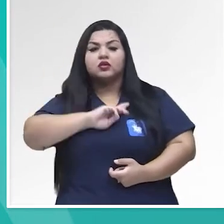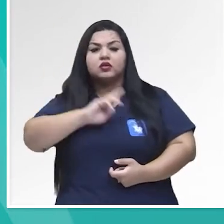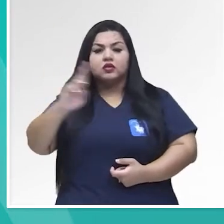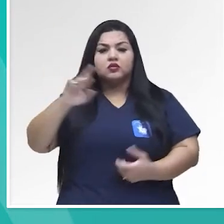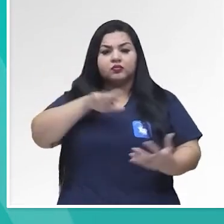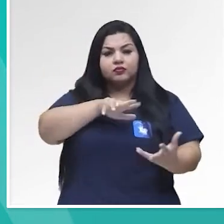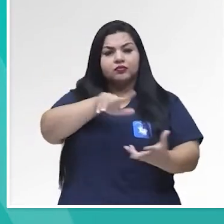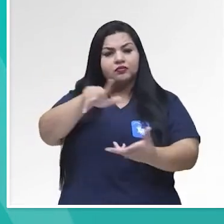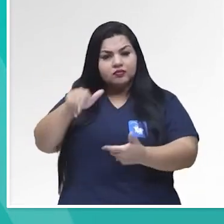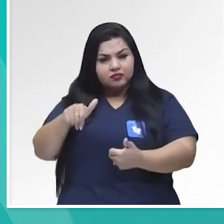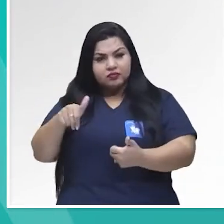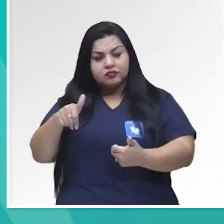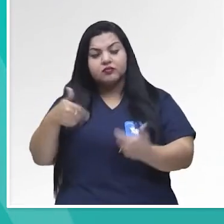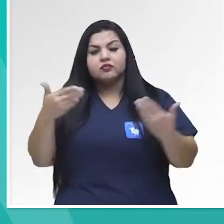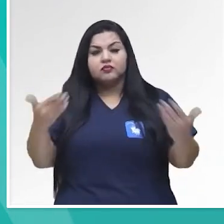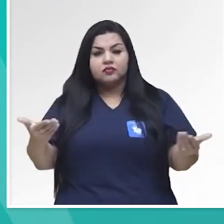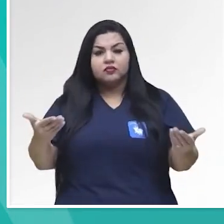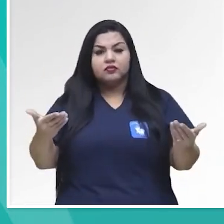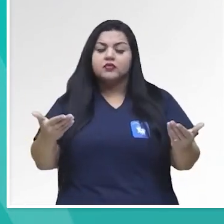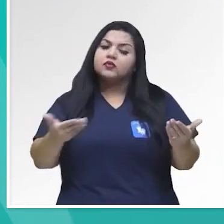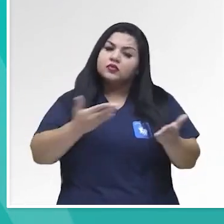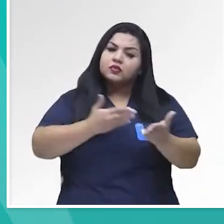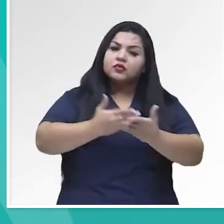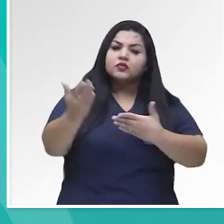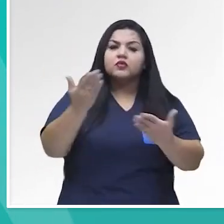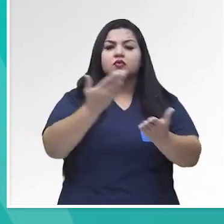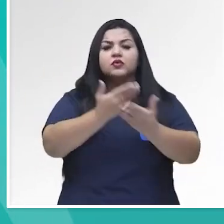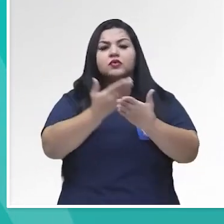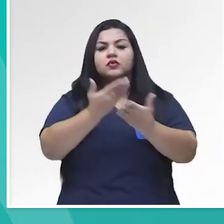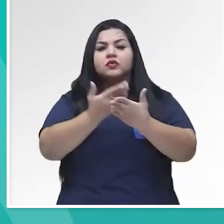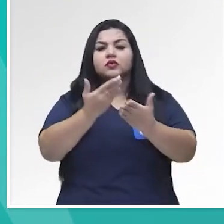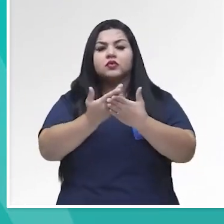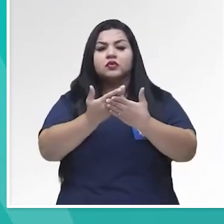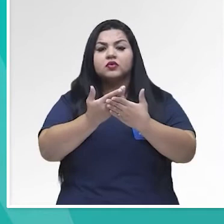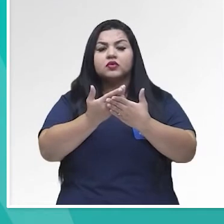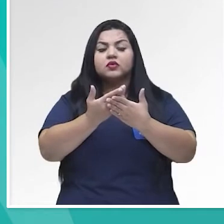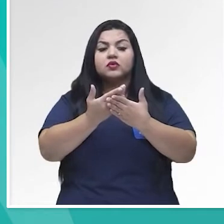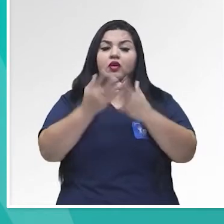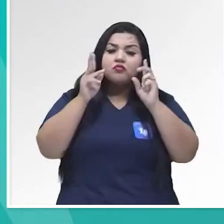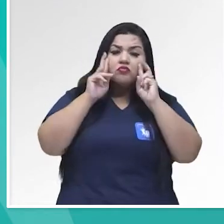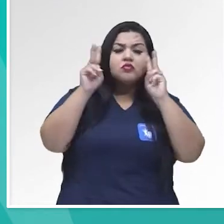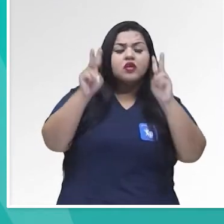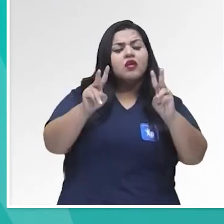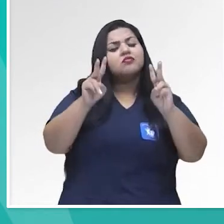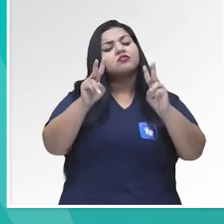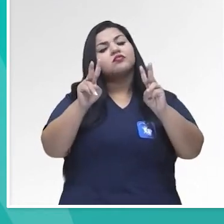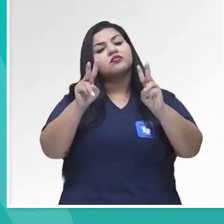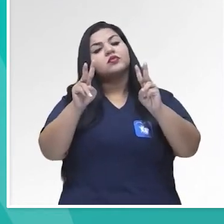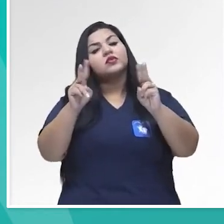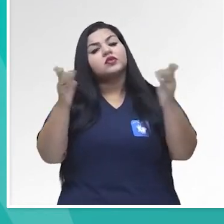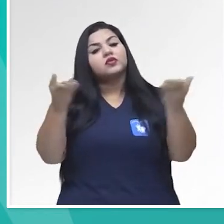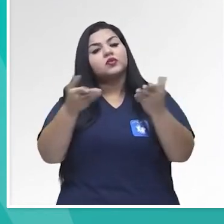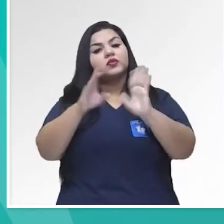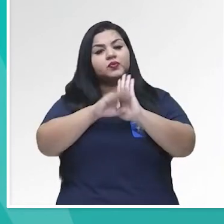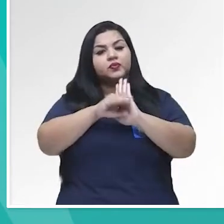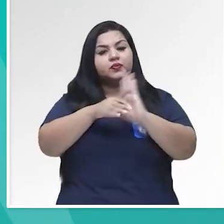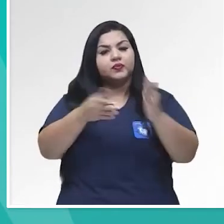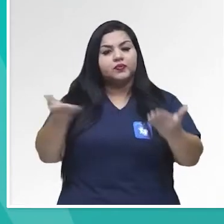moderno. Então, vamos começar a aula de hoje olhando com muito carinho para este conceito.